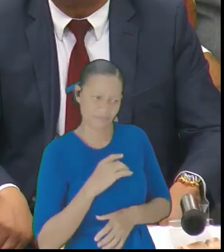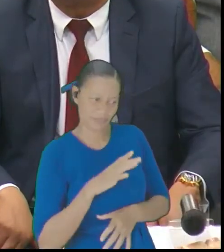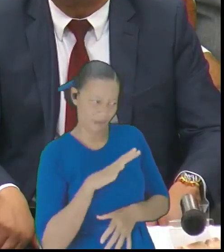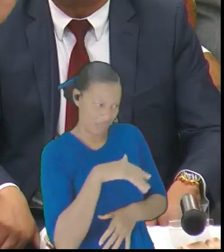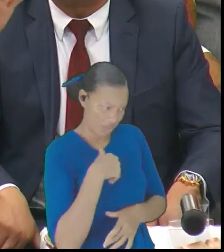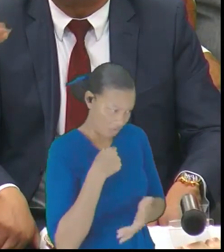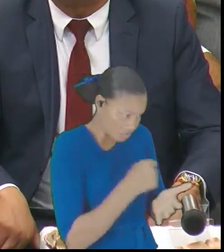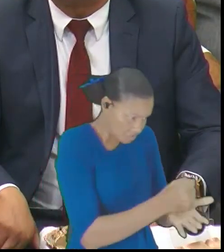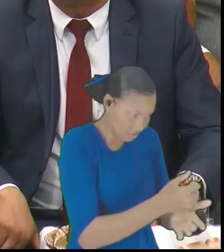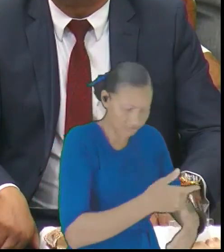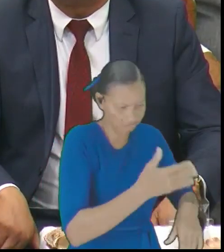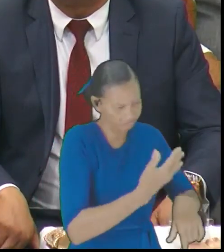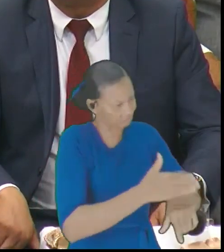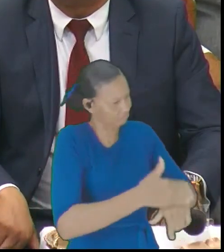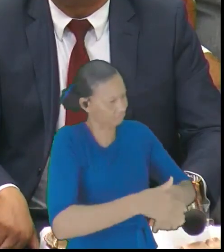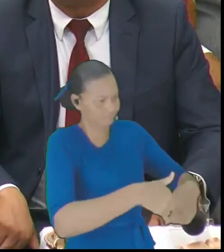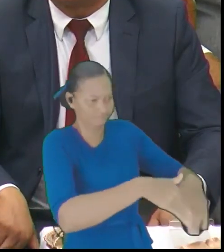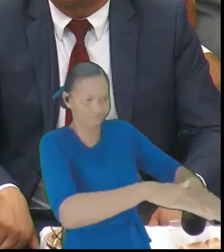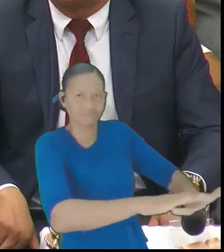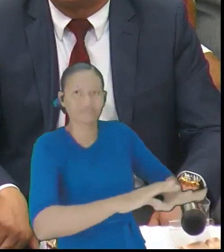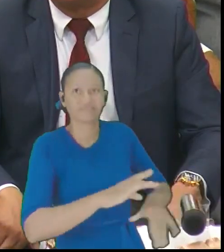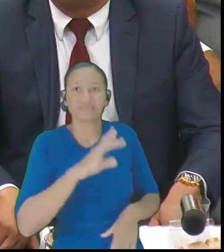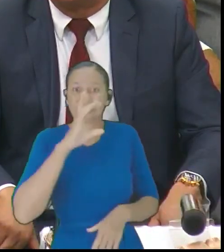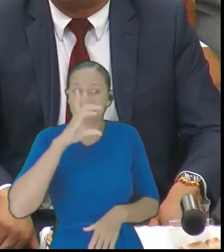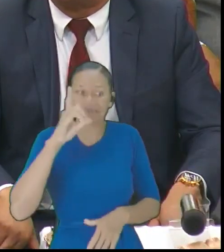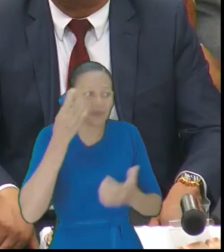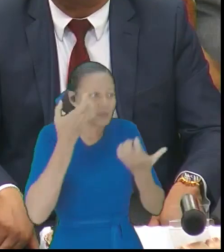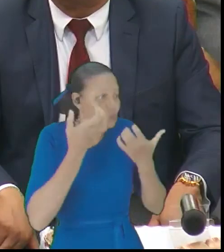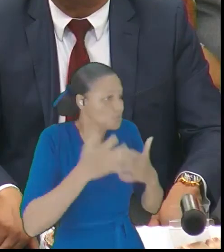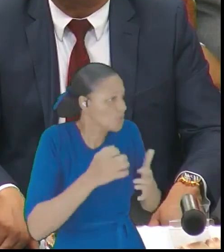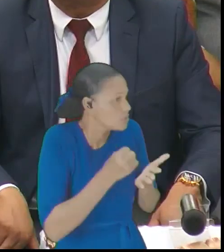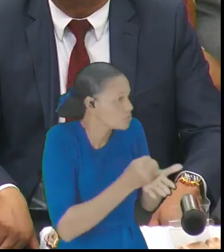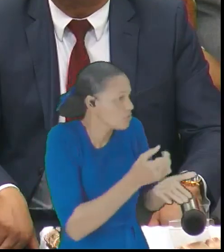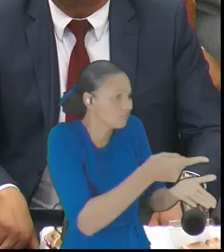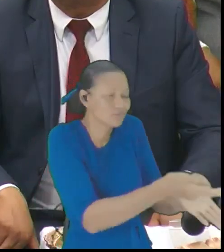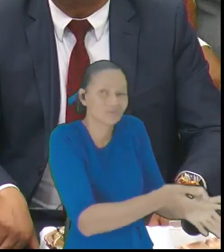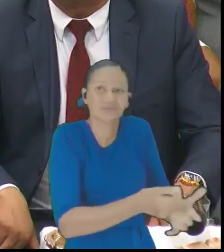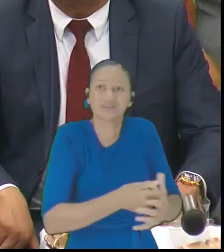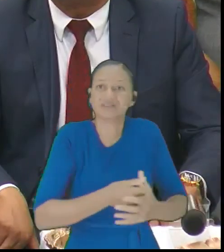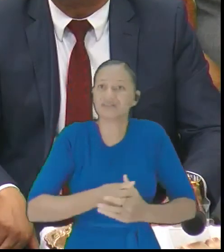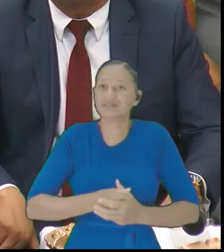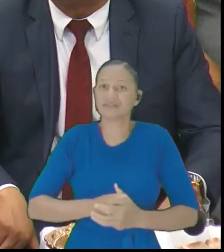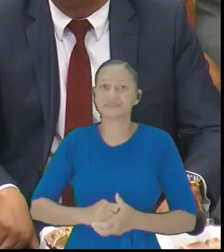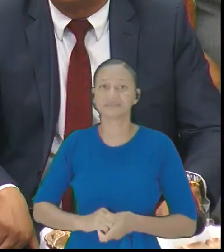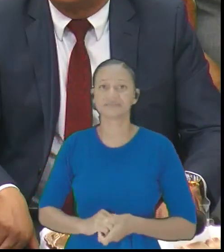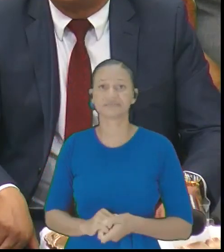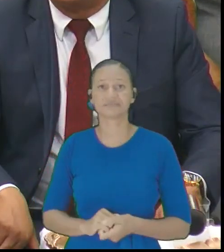negócio, não. Te vira para ir. Nem Deus quer te ajudar.